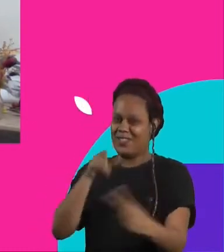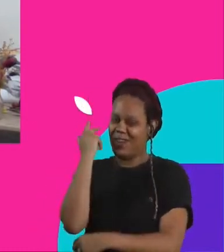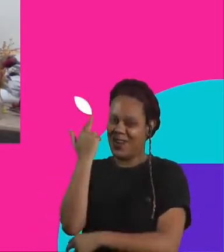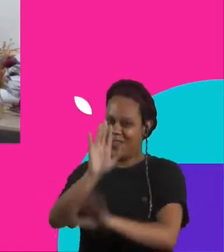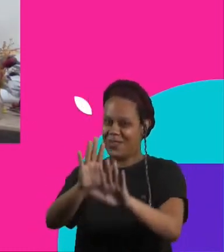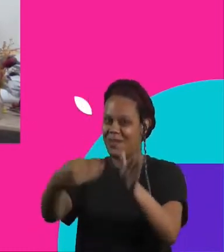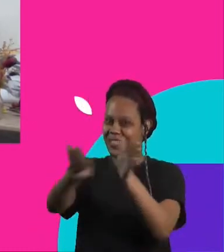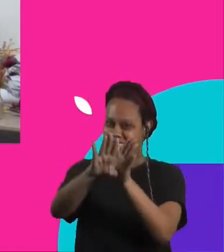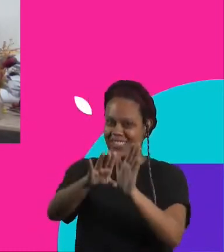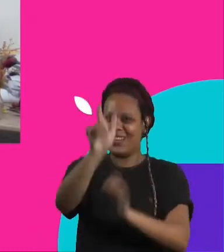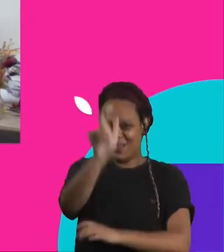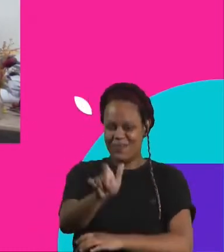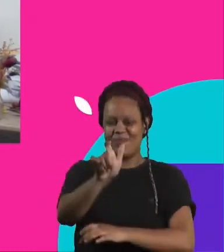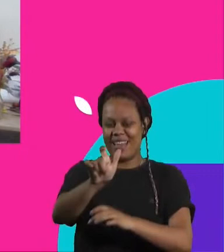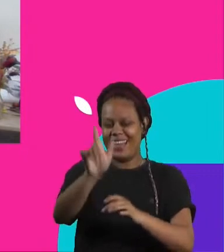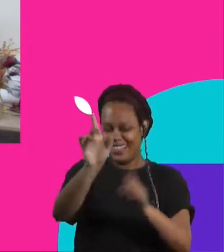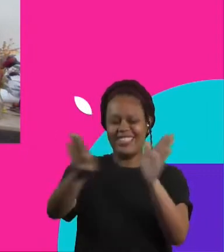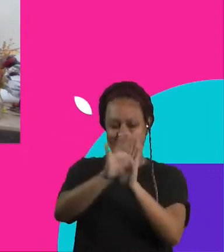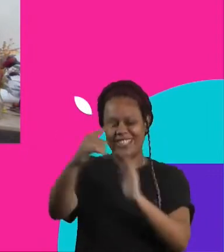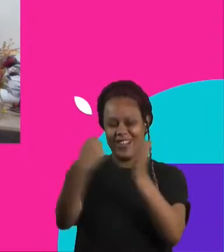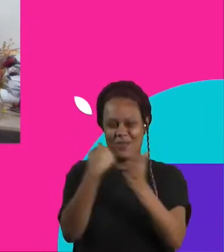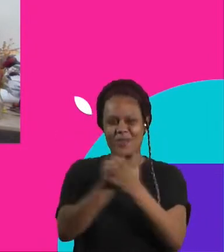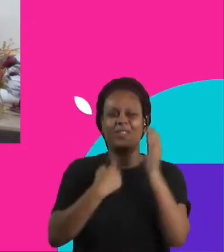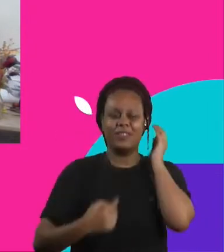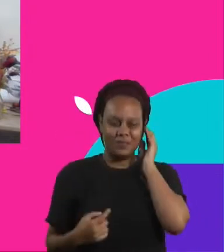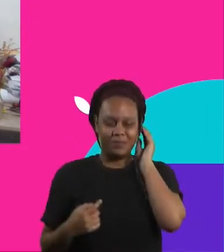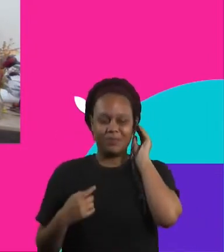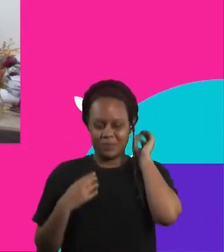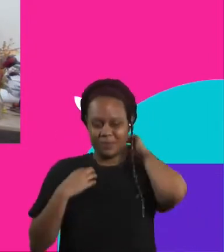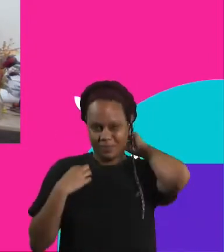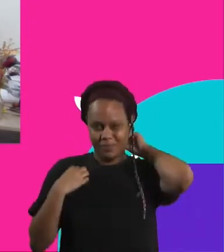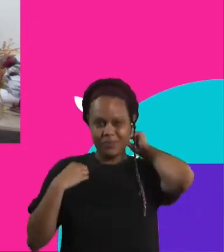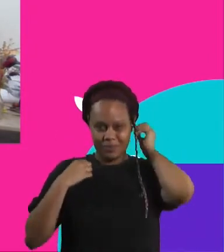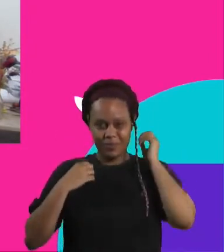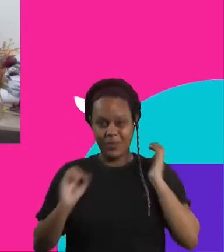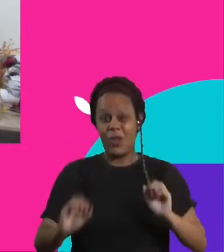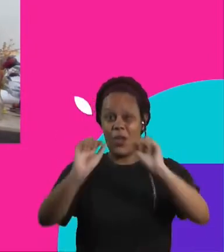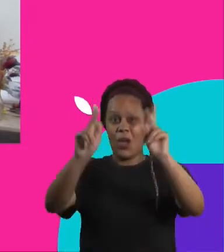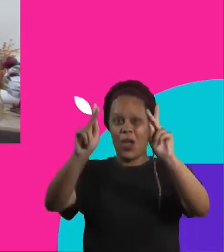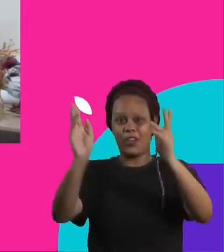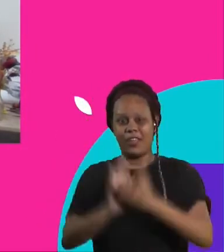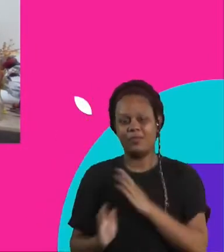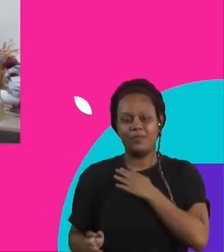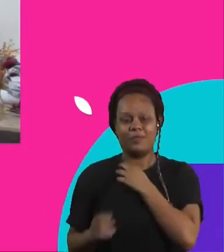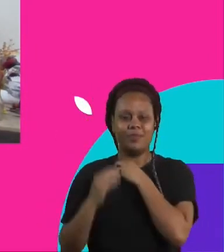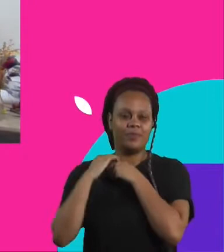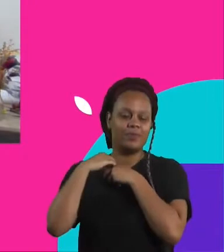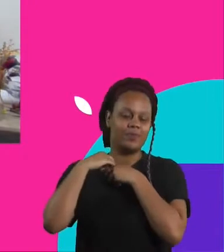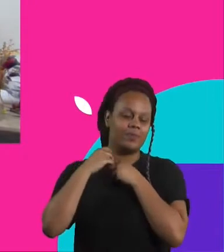Vamos lá. Na sua visão, qual o principal desafio que as organizações enfrentam na mensuração de impacto? Beleza. Mensurar impacto é